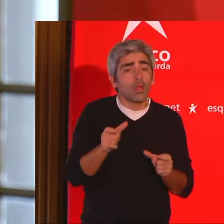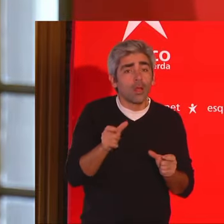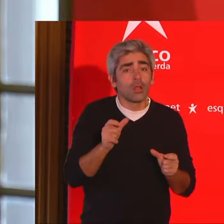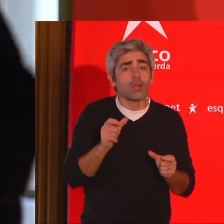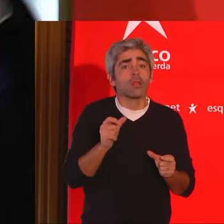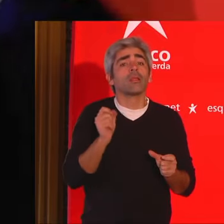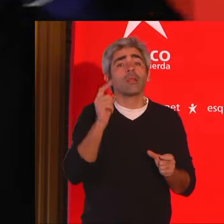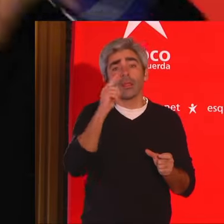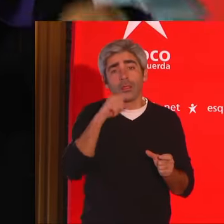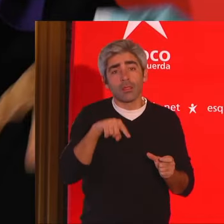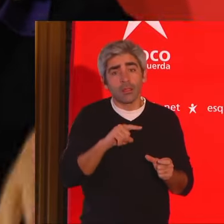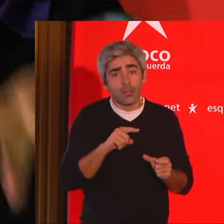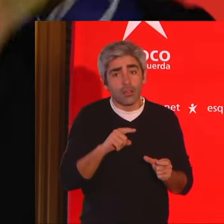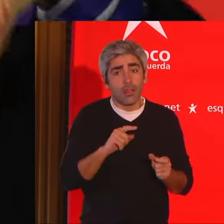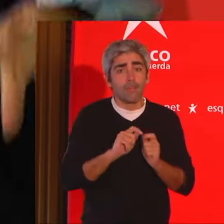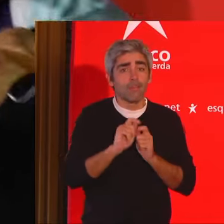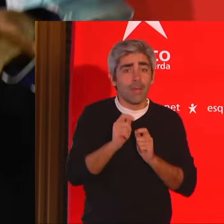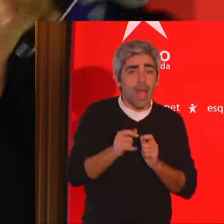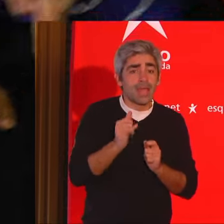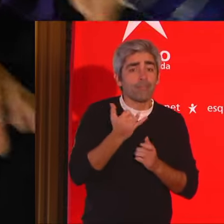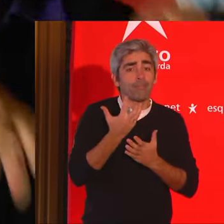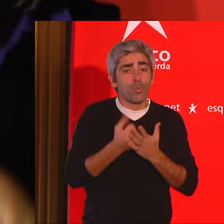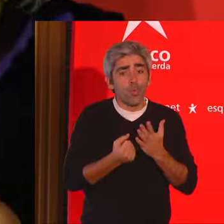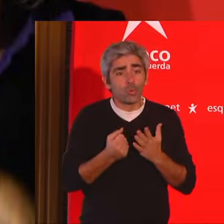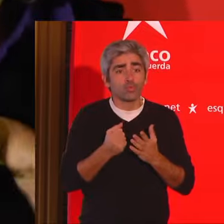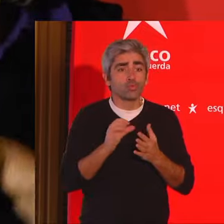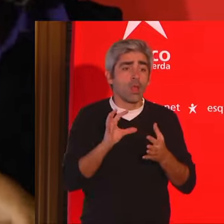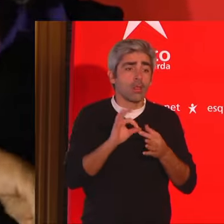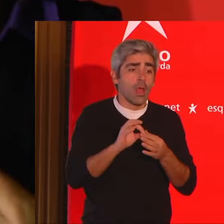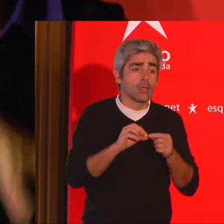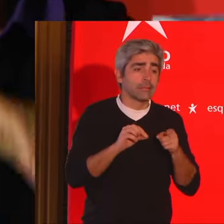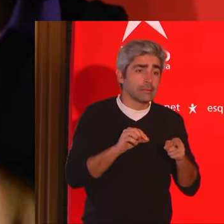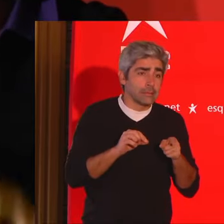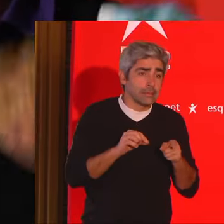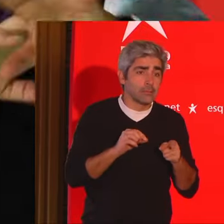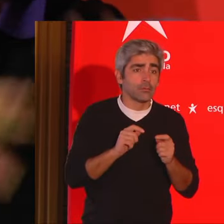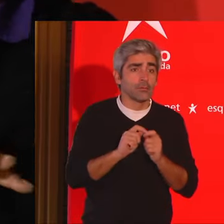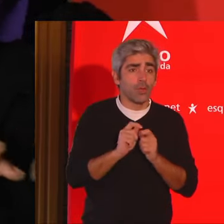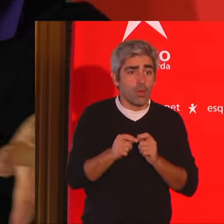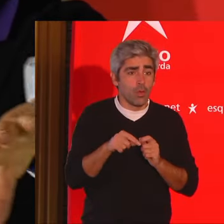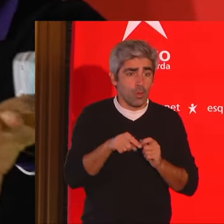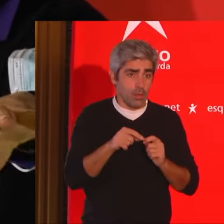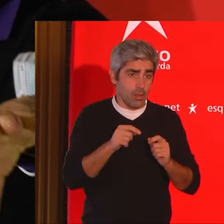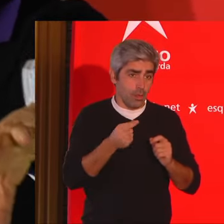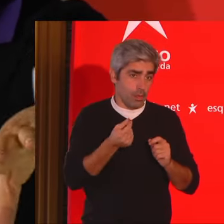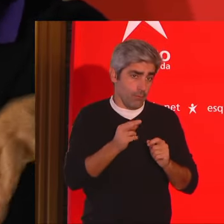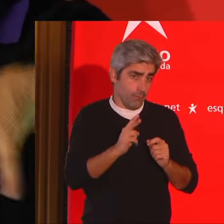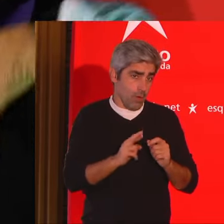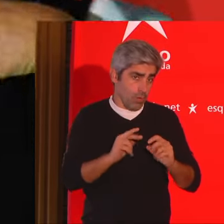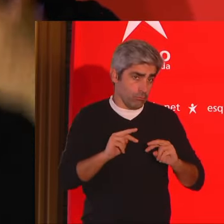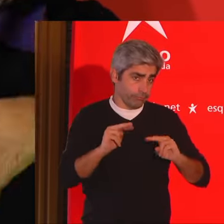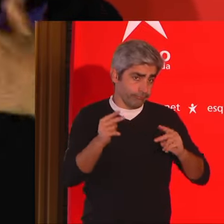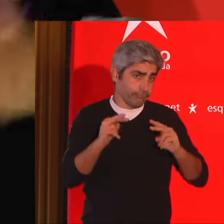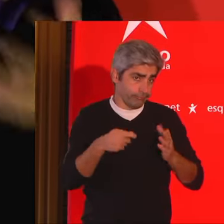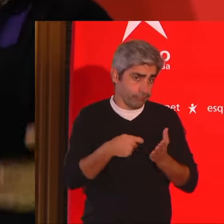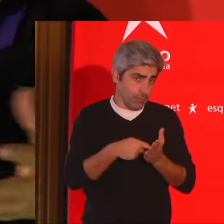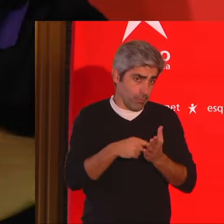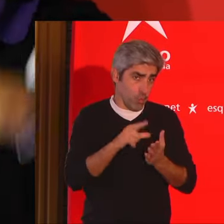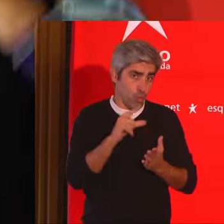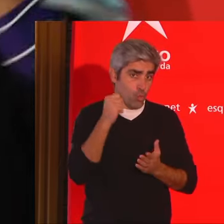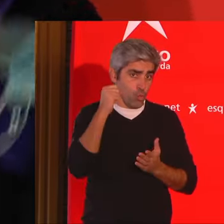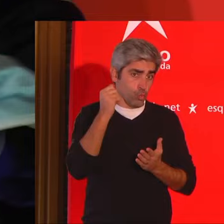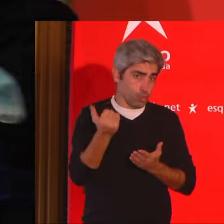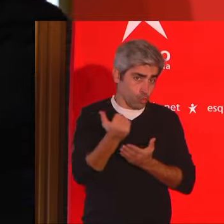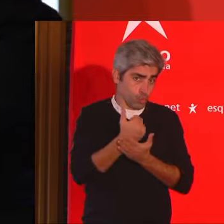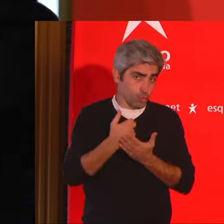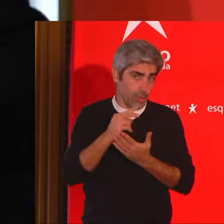vai controlar que foi pago o imposto? Os impostos relacionados com estas, com os lucros que